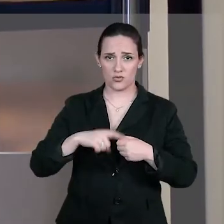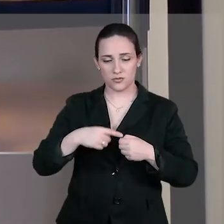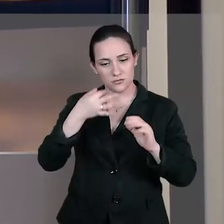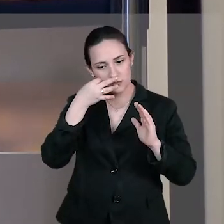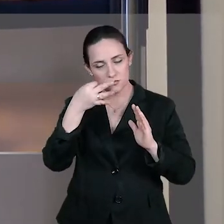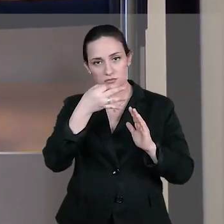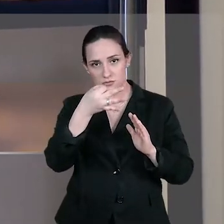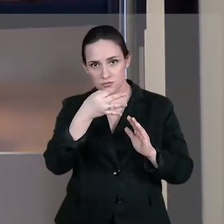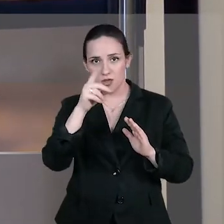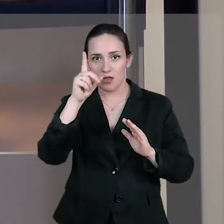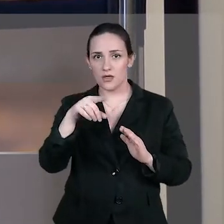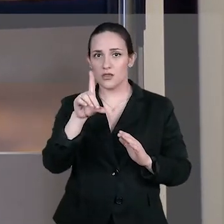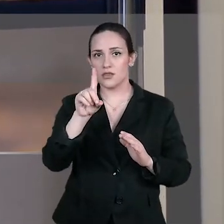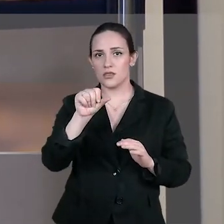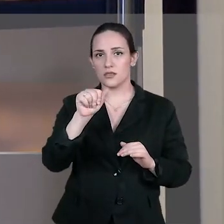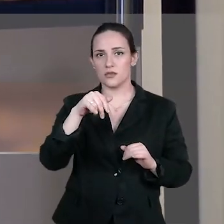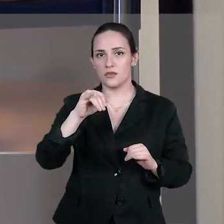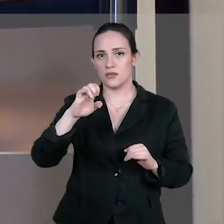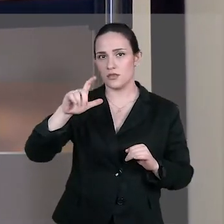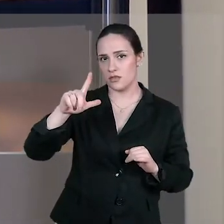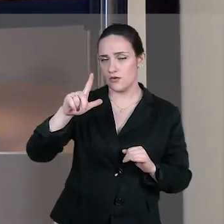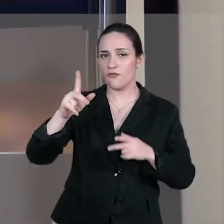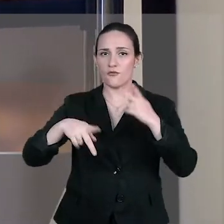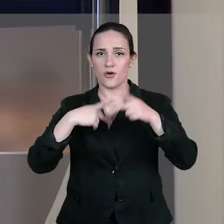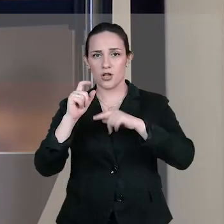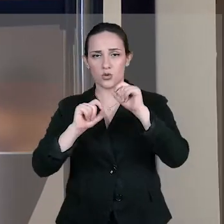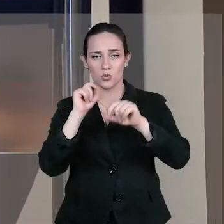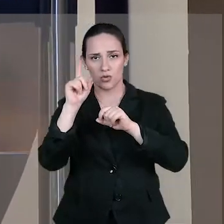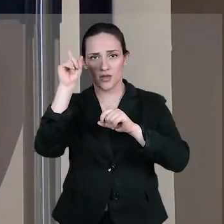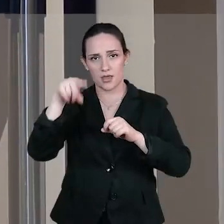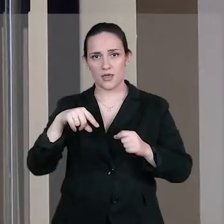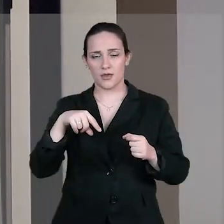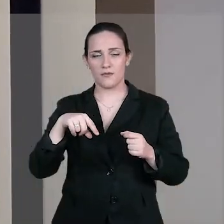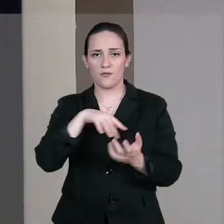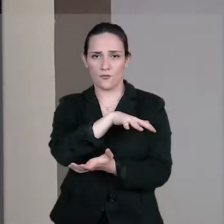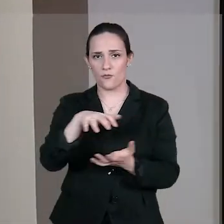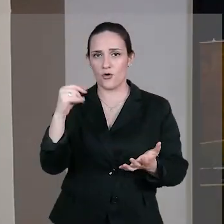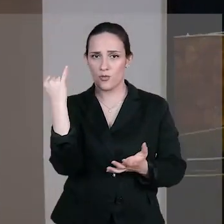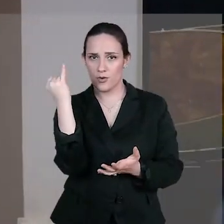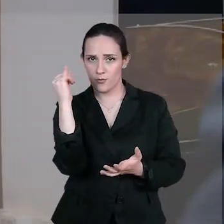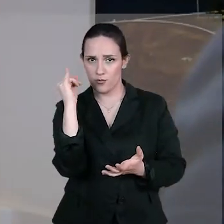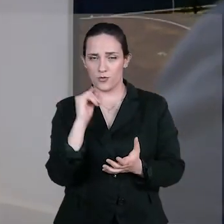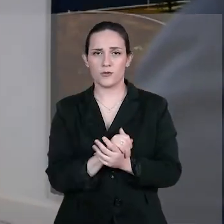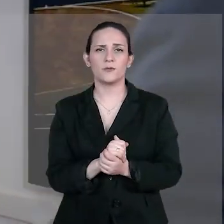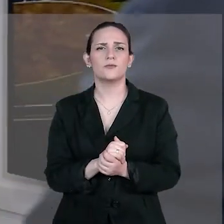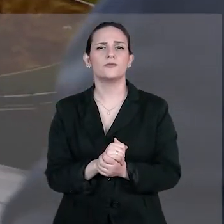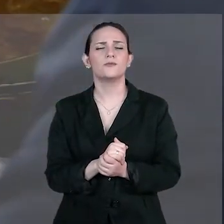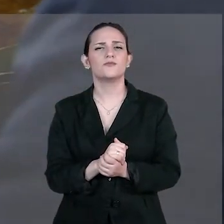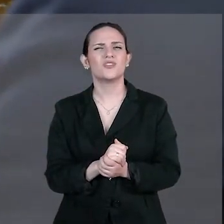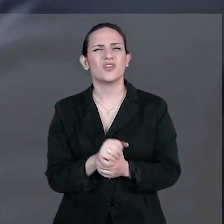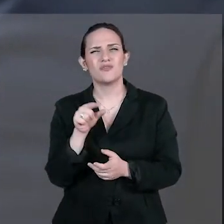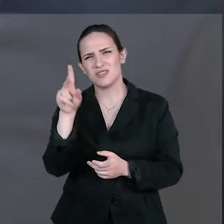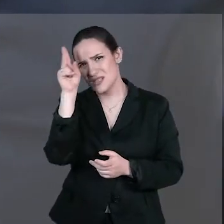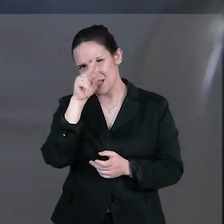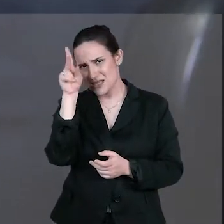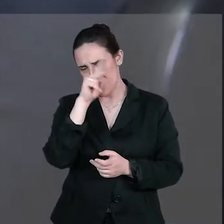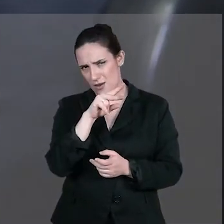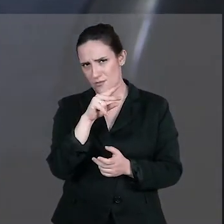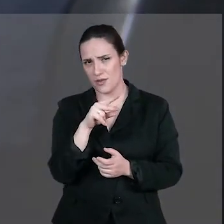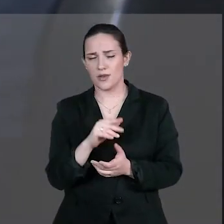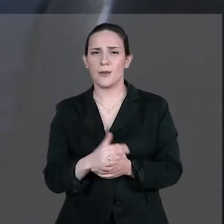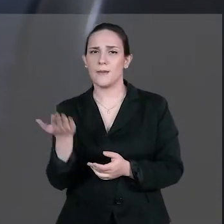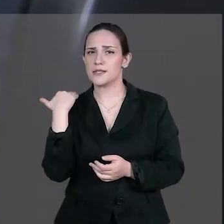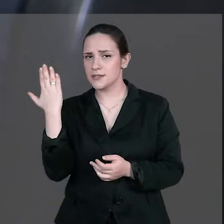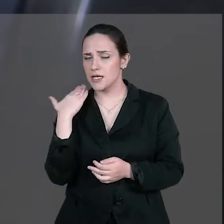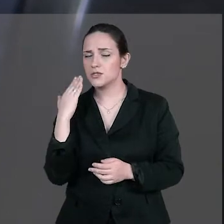Voltamos com o Ponto de Vista e o nosso convidado de hoje, Daniel Pascoaloto, falando sobre reforma tributária. Como a gente tinha falado no